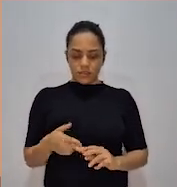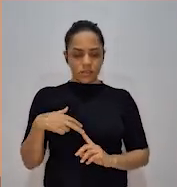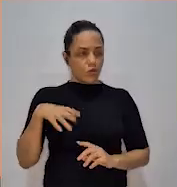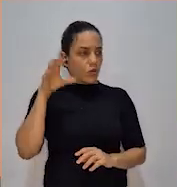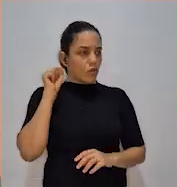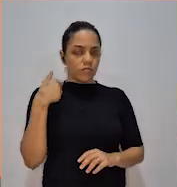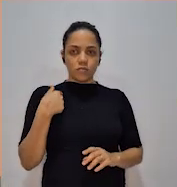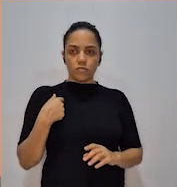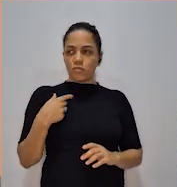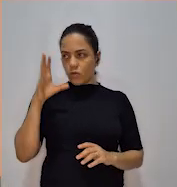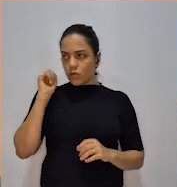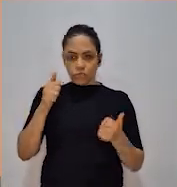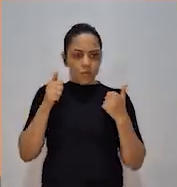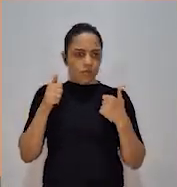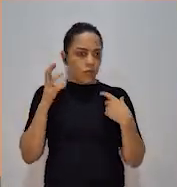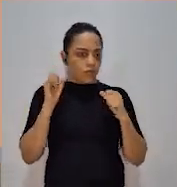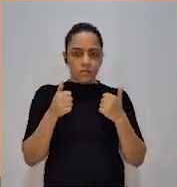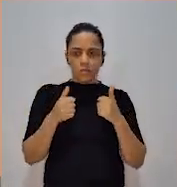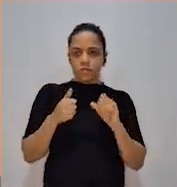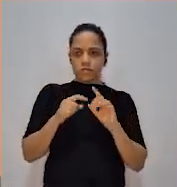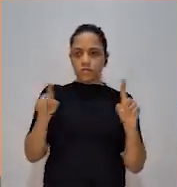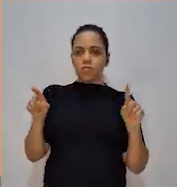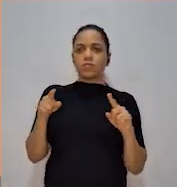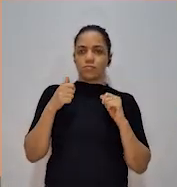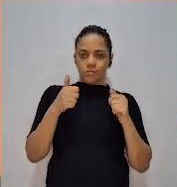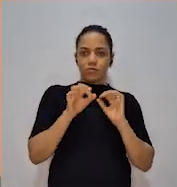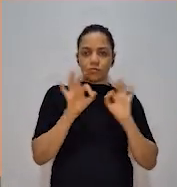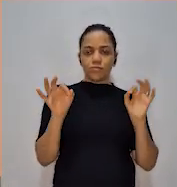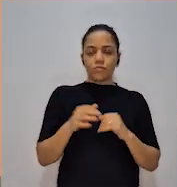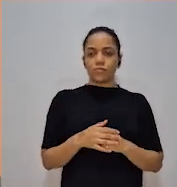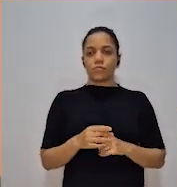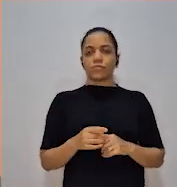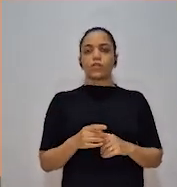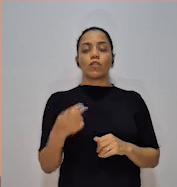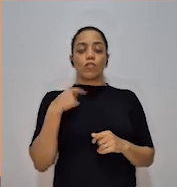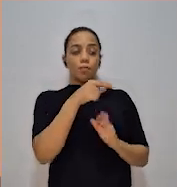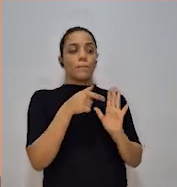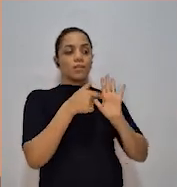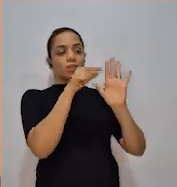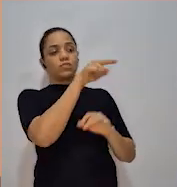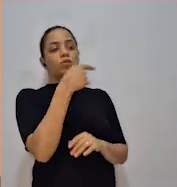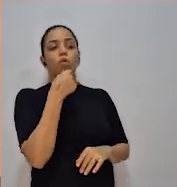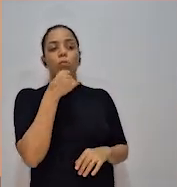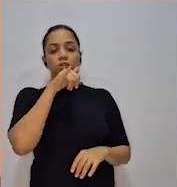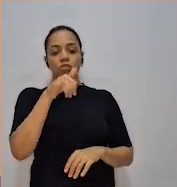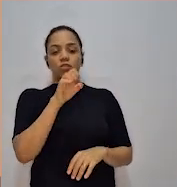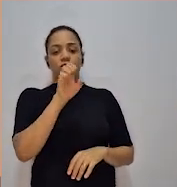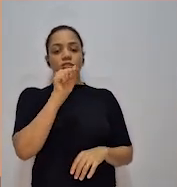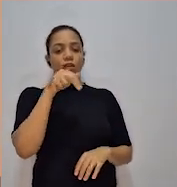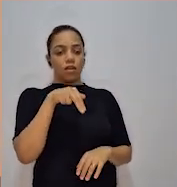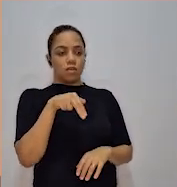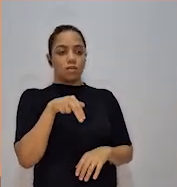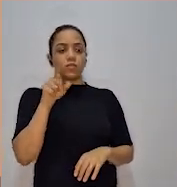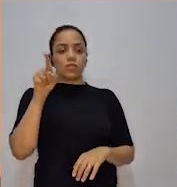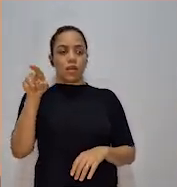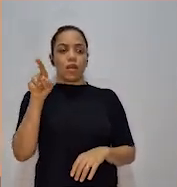Eu estou sem muito. Estão me ouvindo aí, Dani? Você me ouve? Ah, pronto, ótimo. Eu vou te conectar com o Jean Abreu. Ele é uma pessoa cega